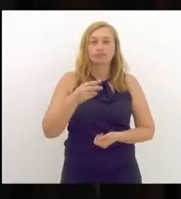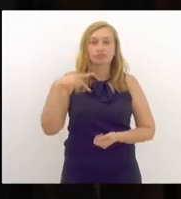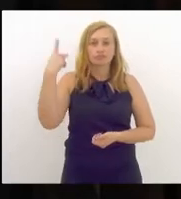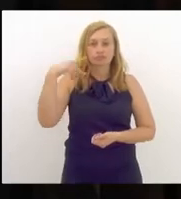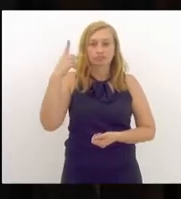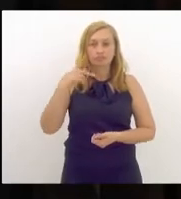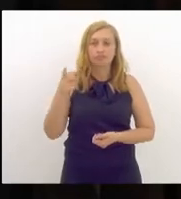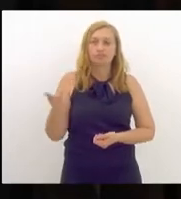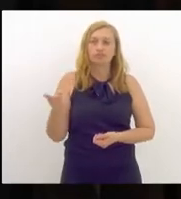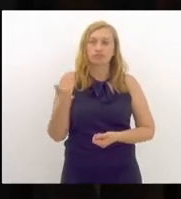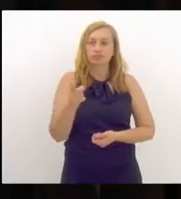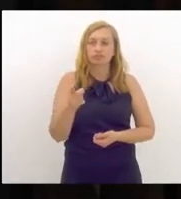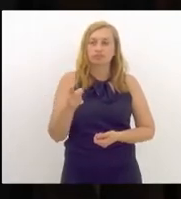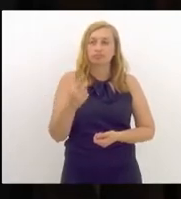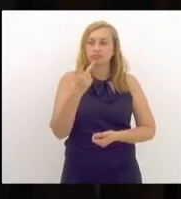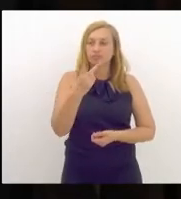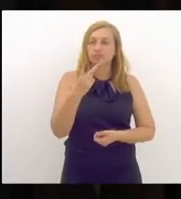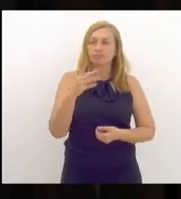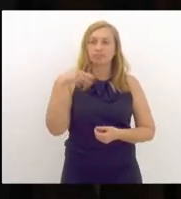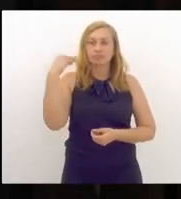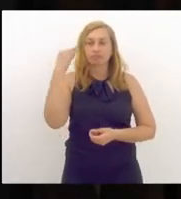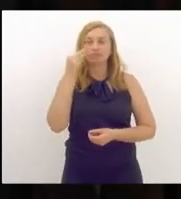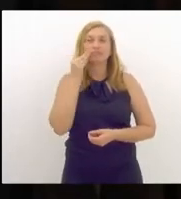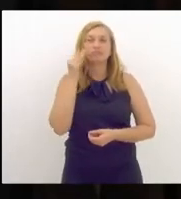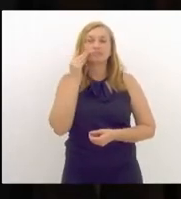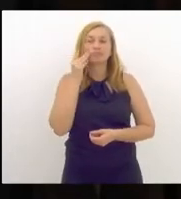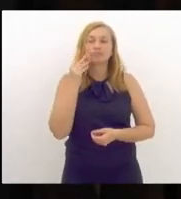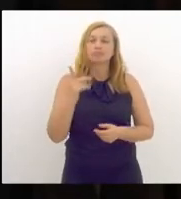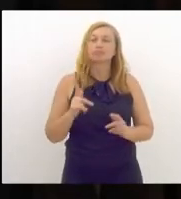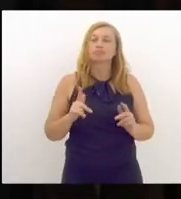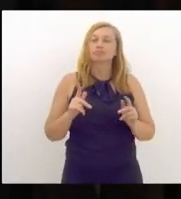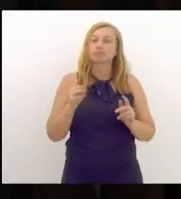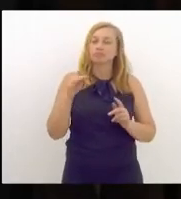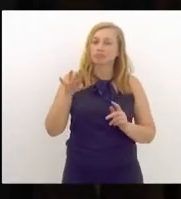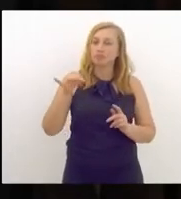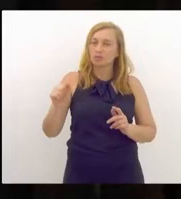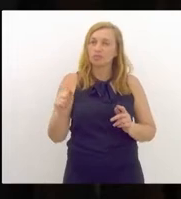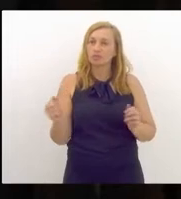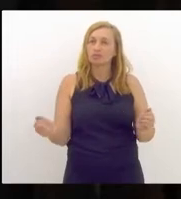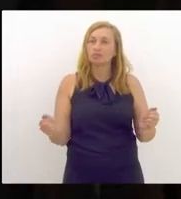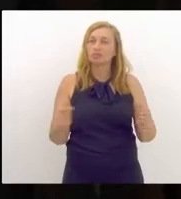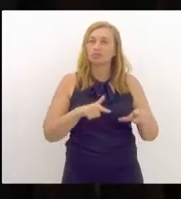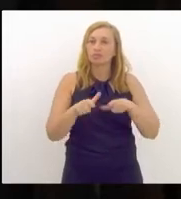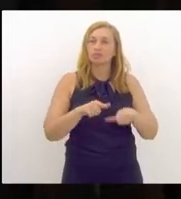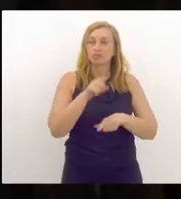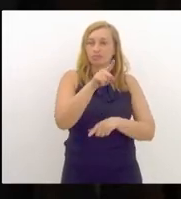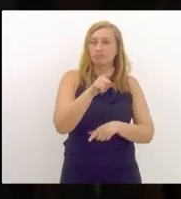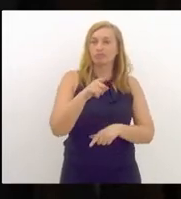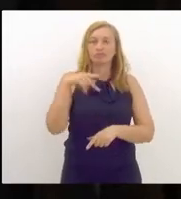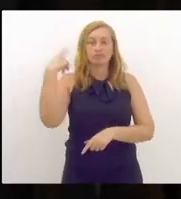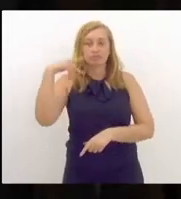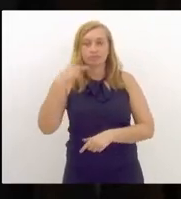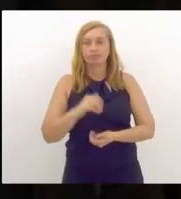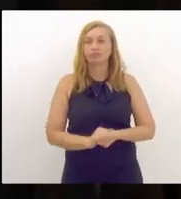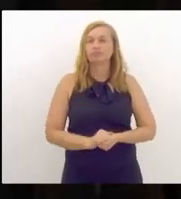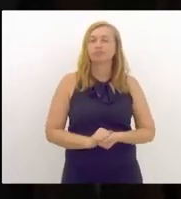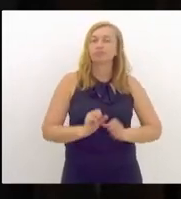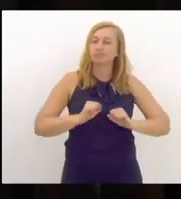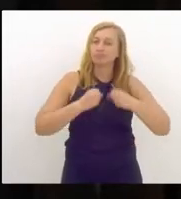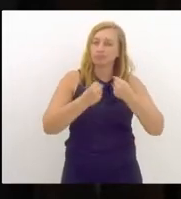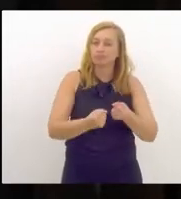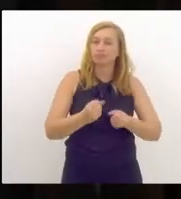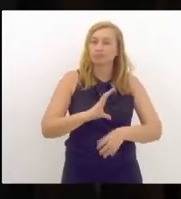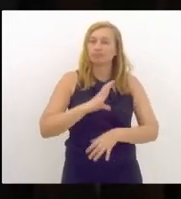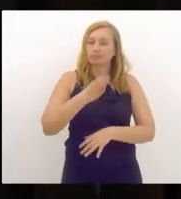aí e ela as duas Mônicas continuar passagens lá na Câmara dos Vereadores eles precisam de mulheres de coragem